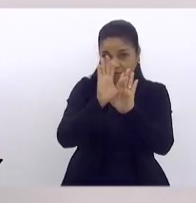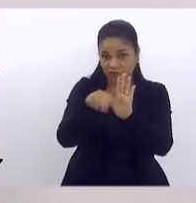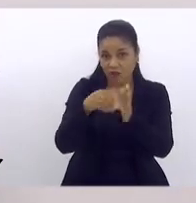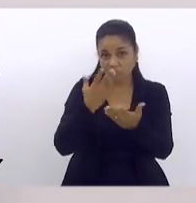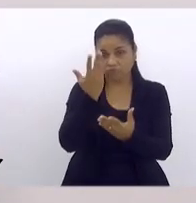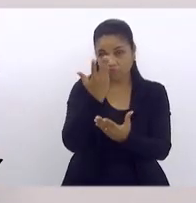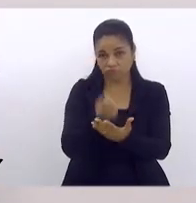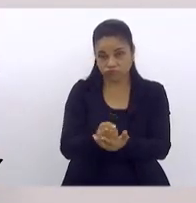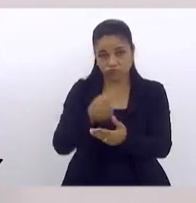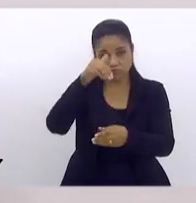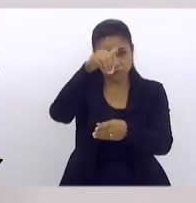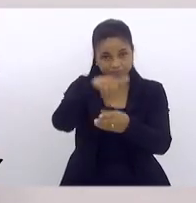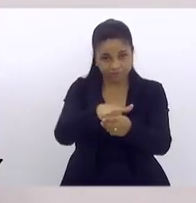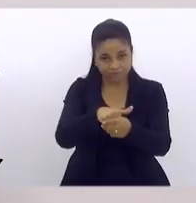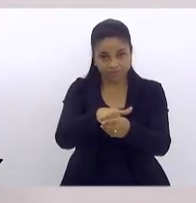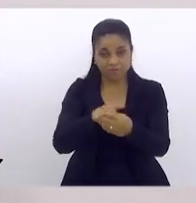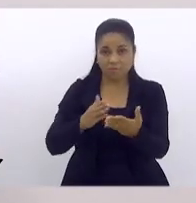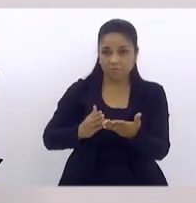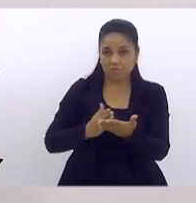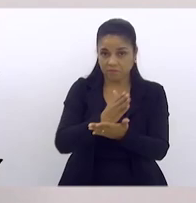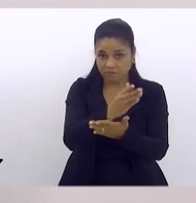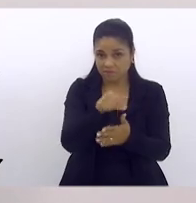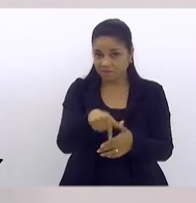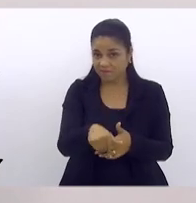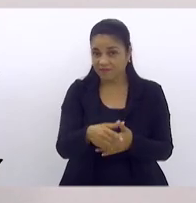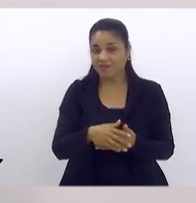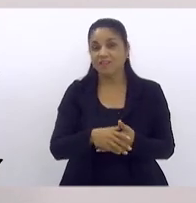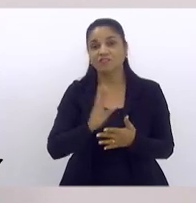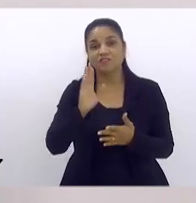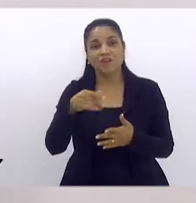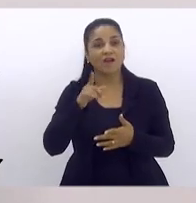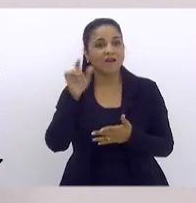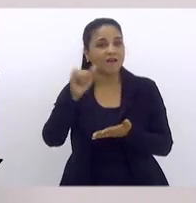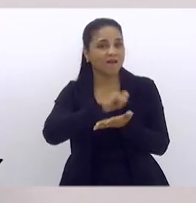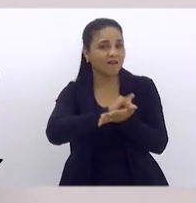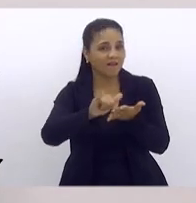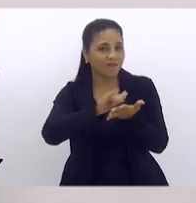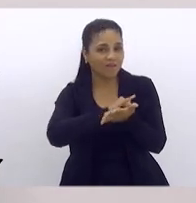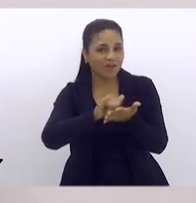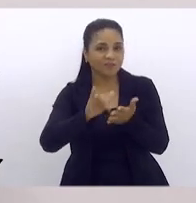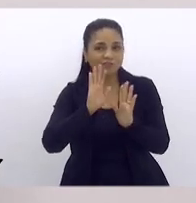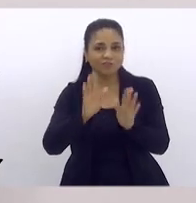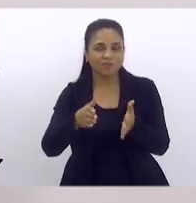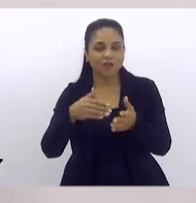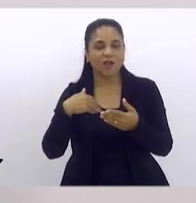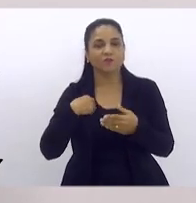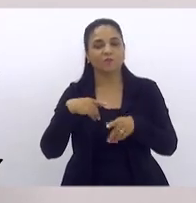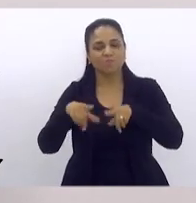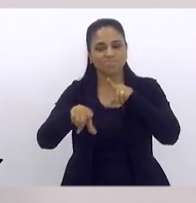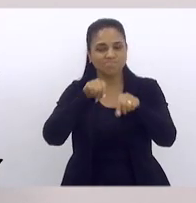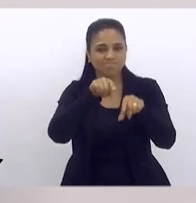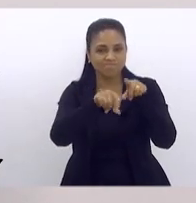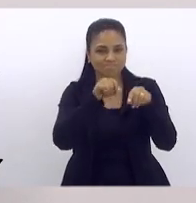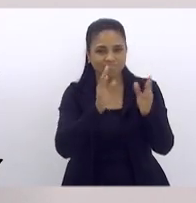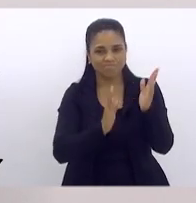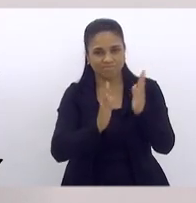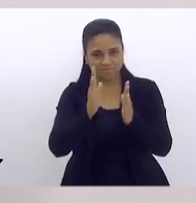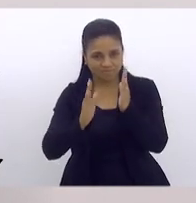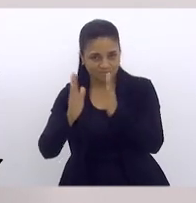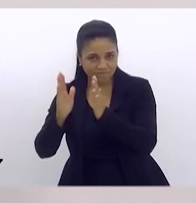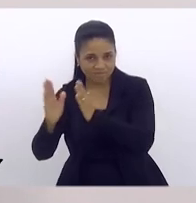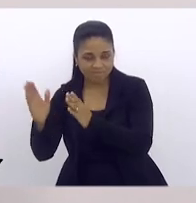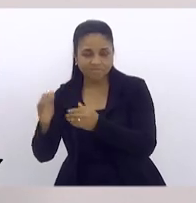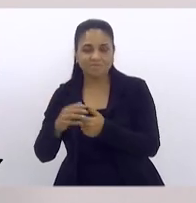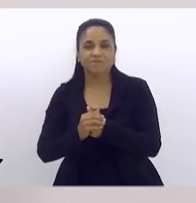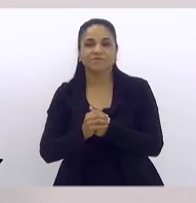é sinal que lá já é uma rotina no processo de seleção Então esse é um aspecto